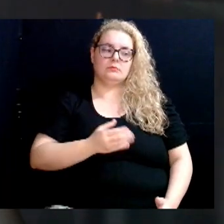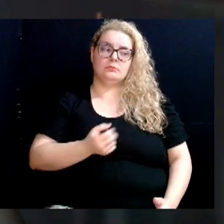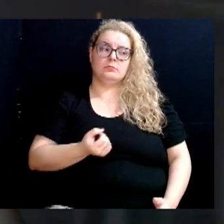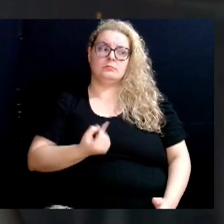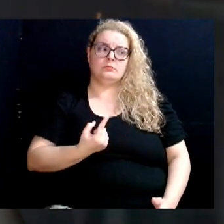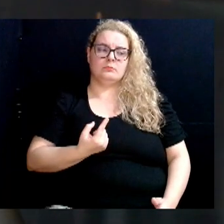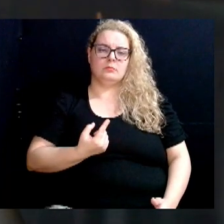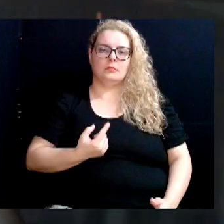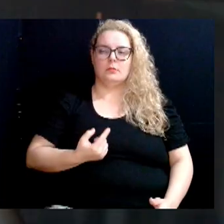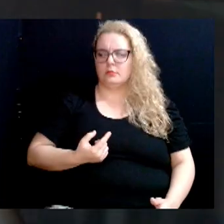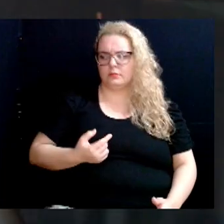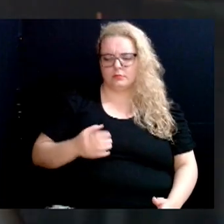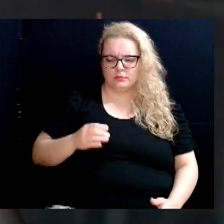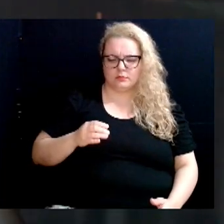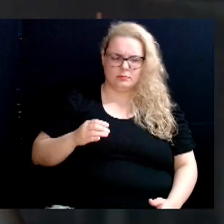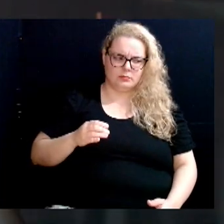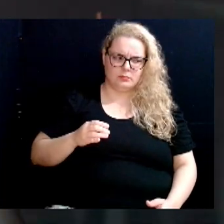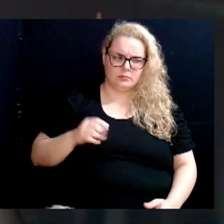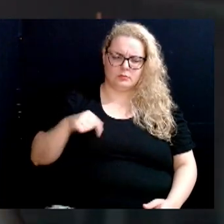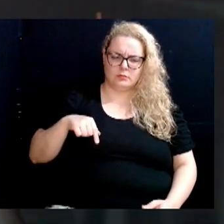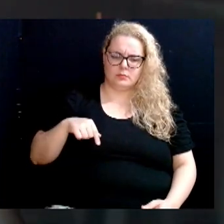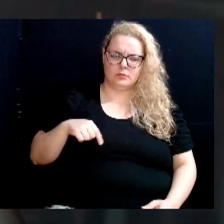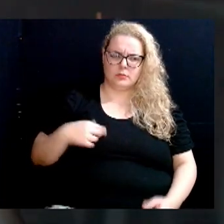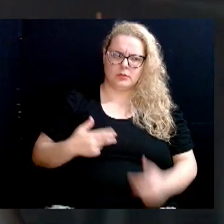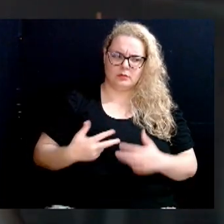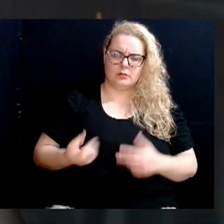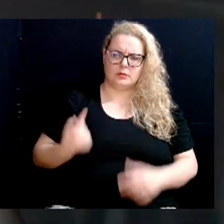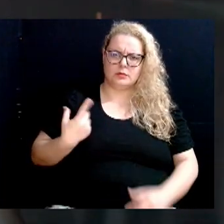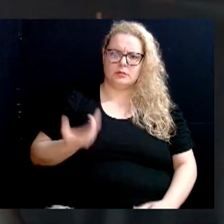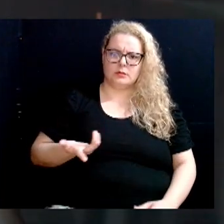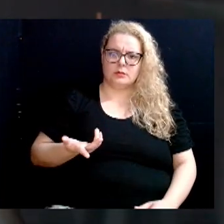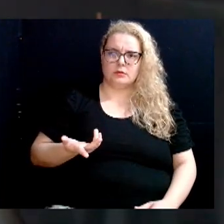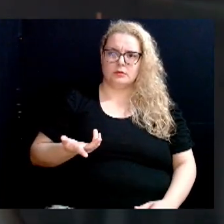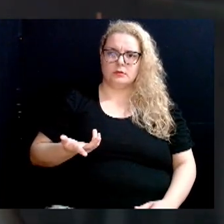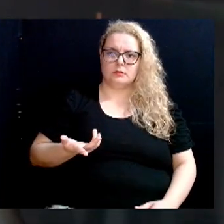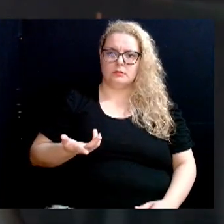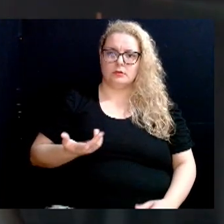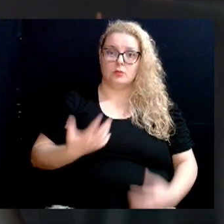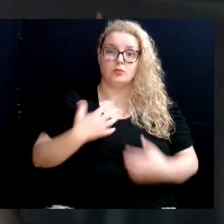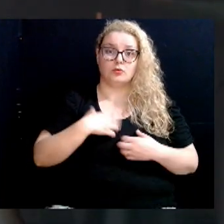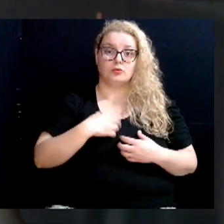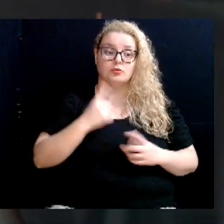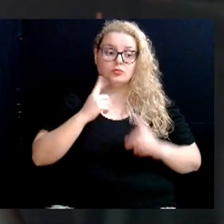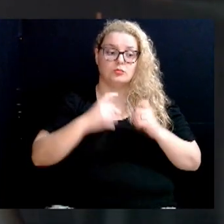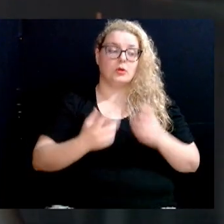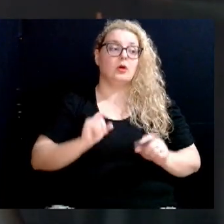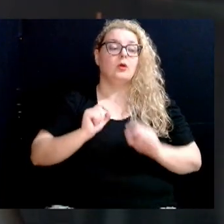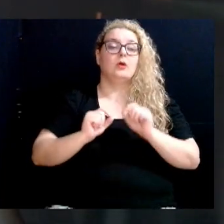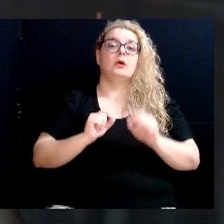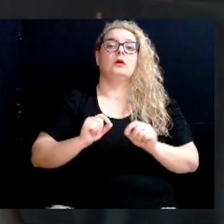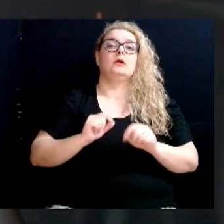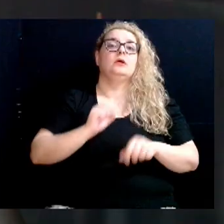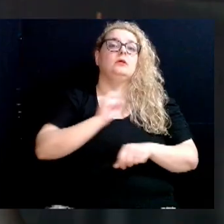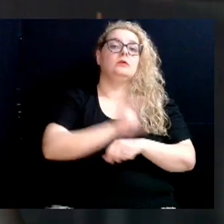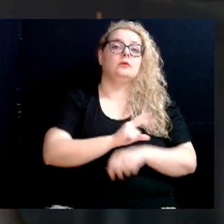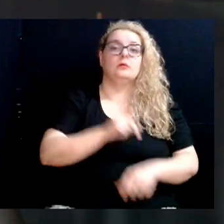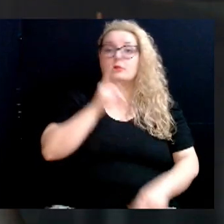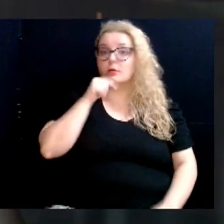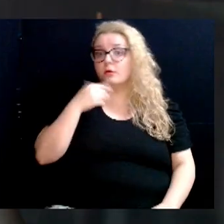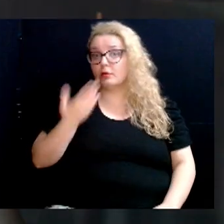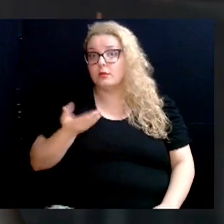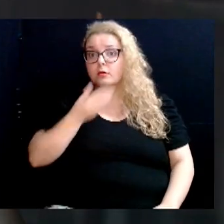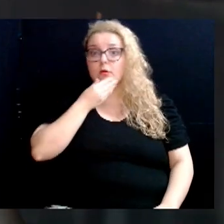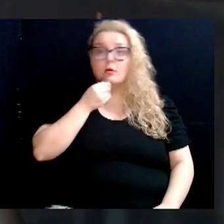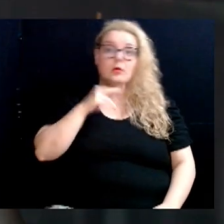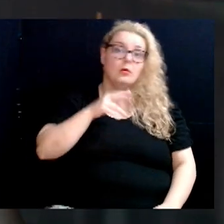tá envenenado, né? Então, o que é isso que está envenenando a nossa água, né? Seja para homens, sejam para mulheres, né? O que